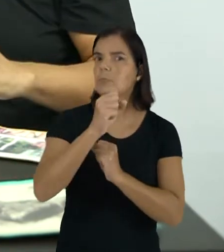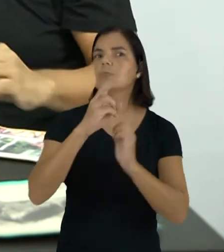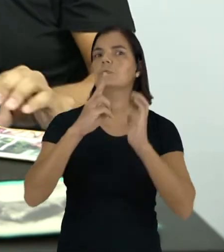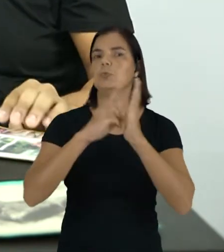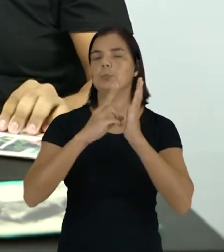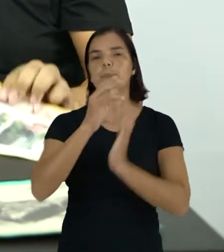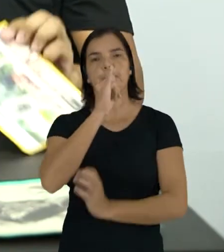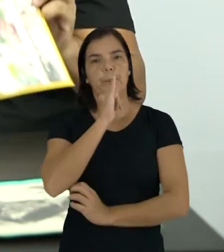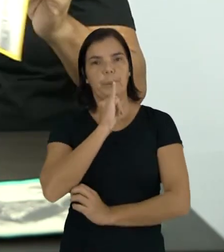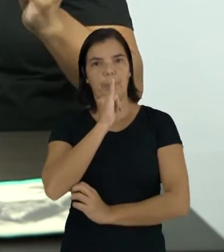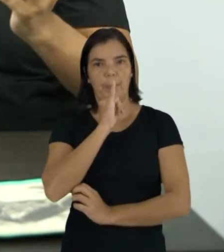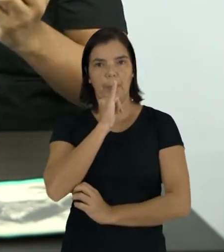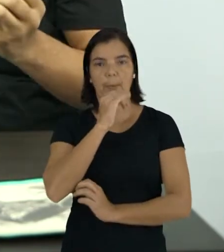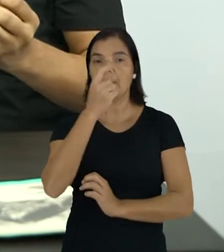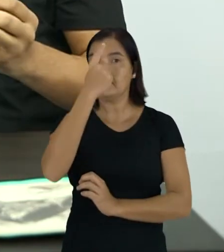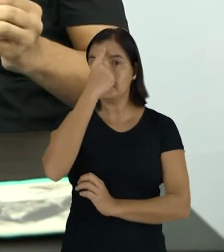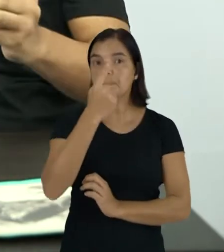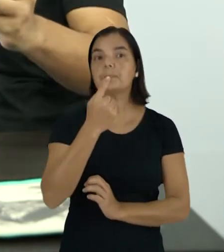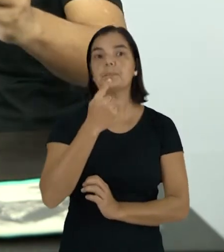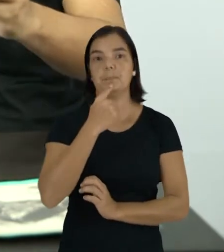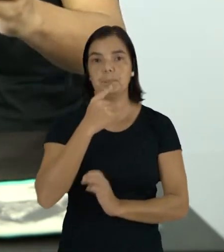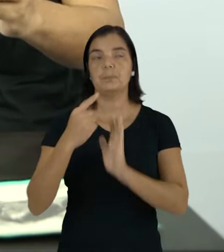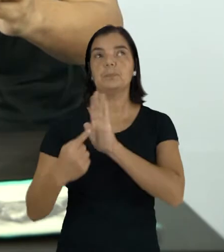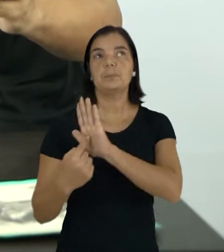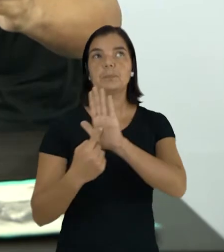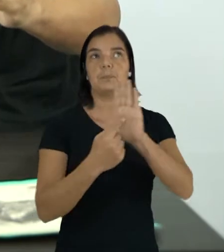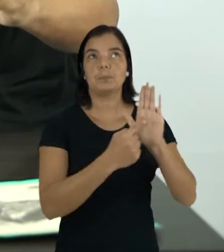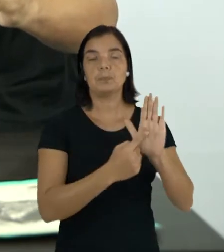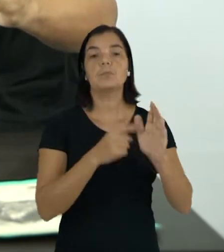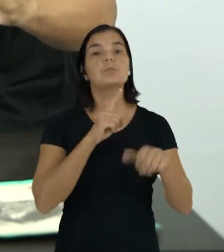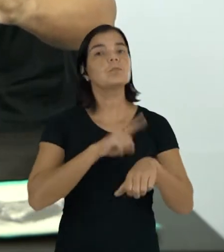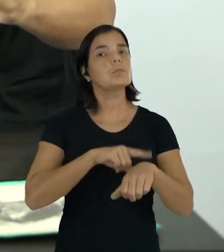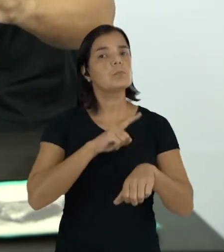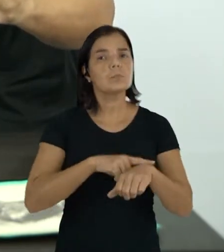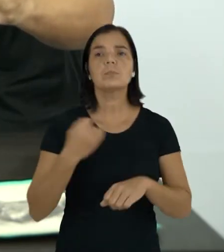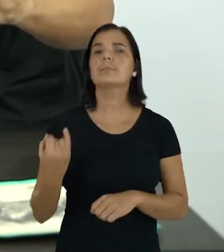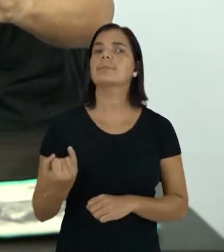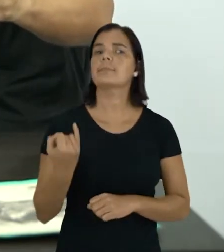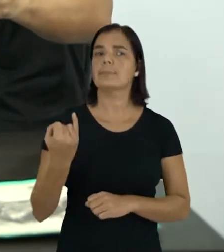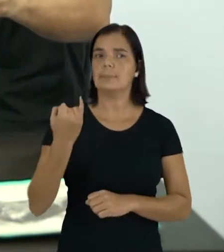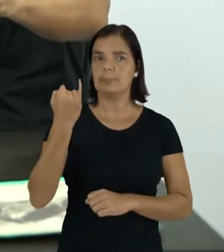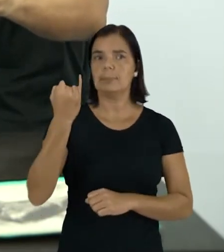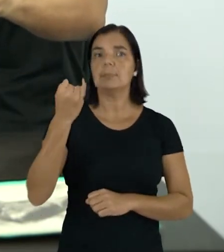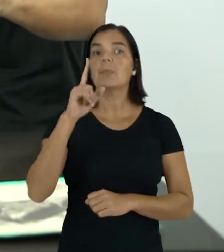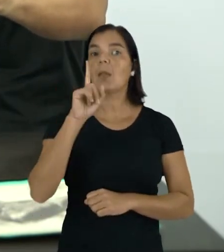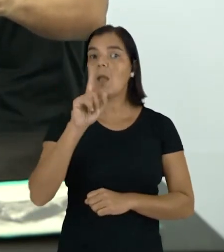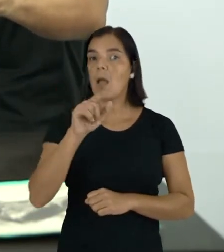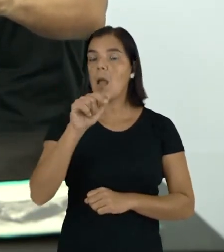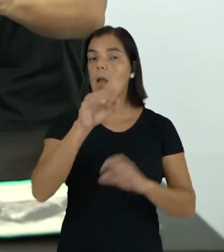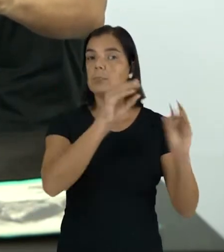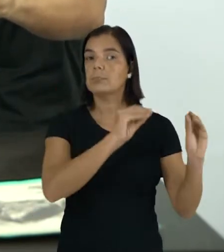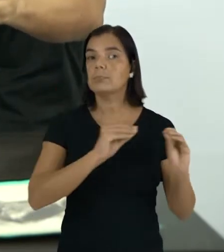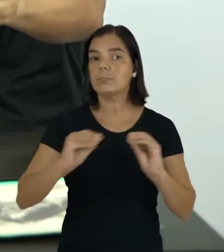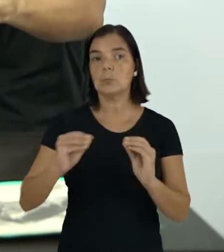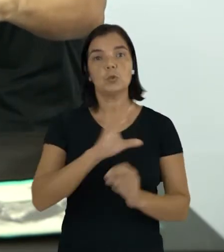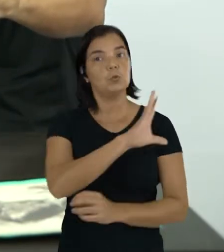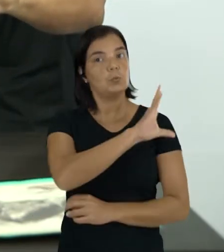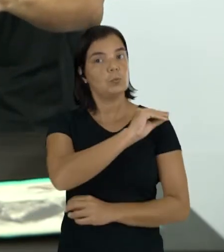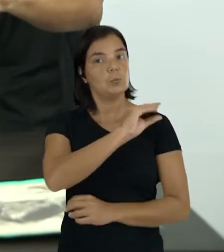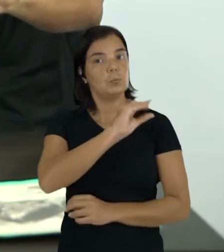indígena. Por exemplo, essa imagem, ela traz aqui um momento muito importante, que é a passagem de um